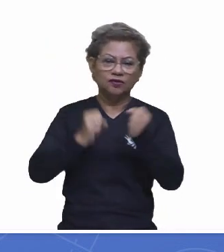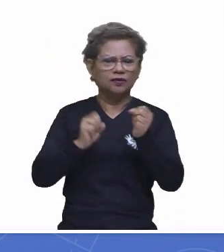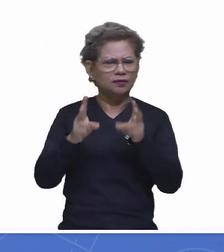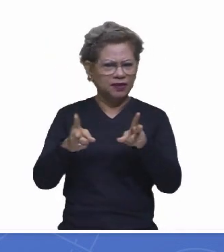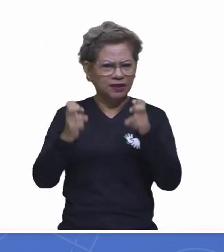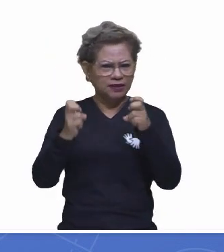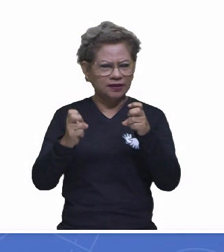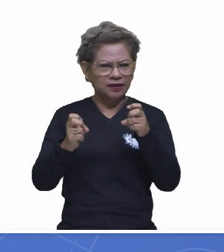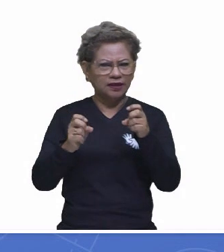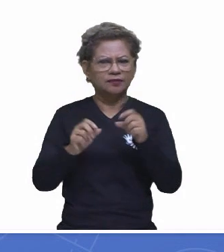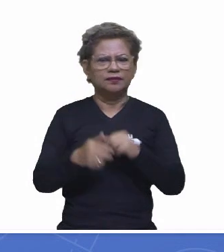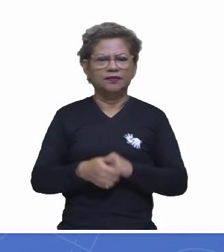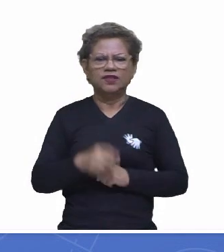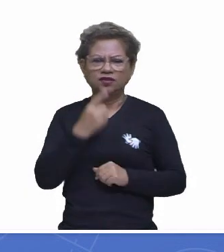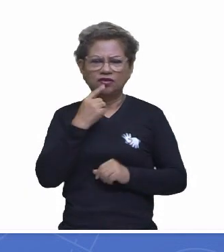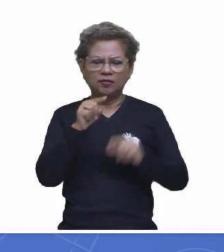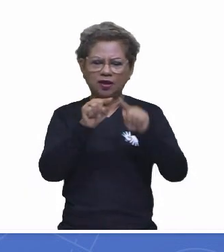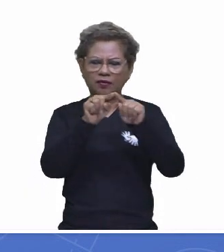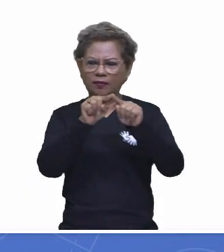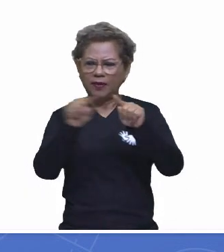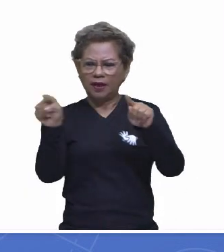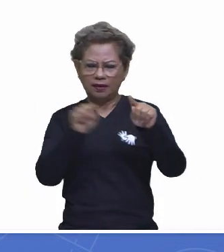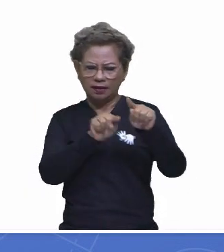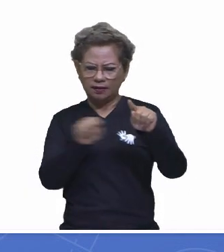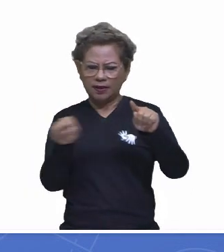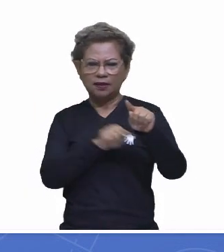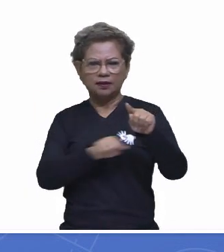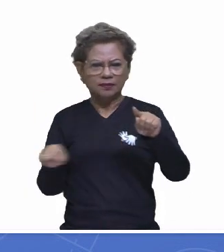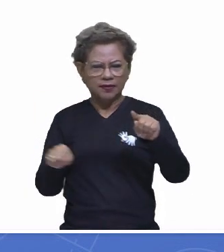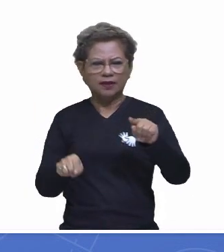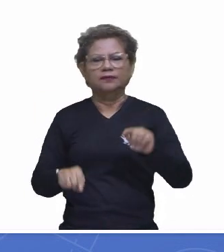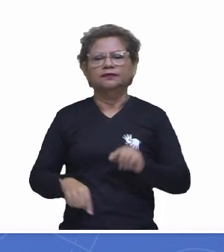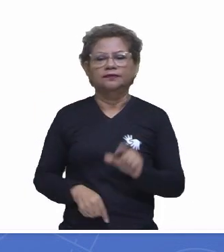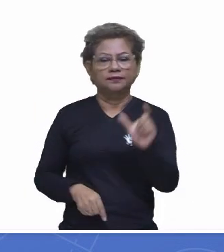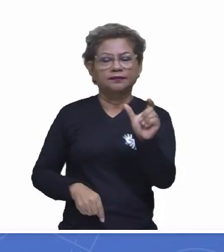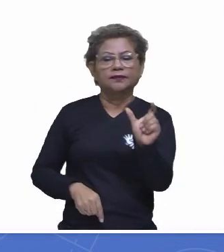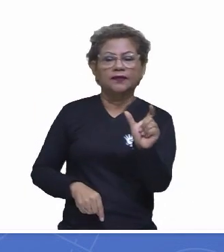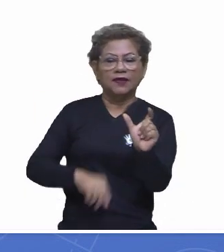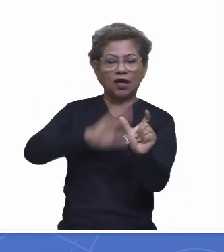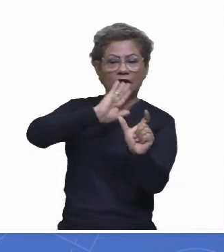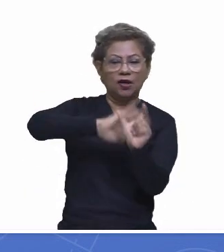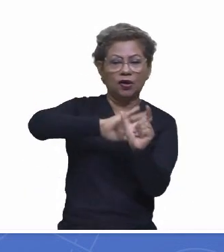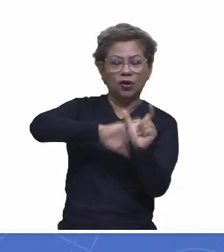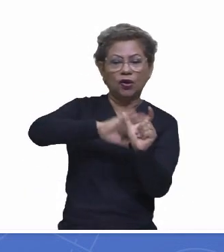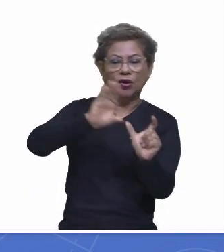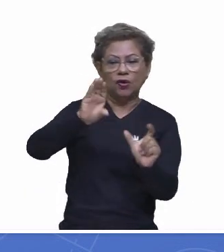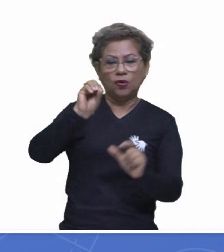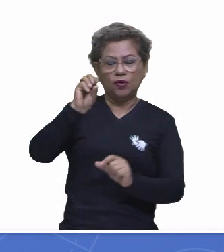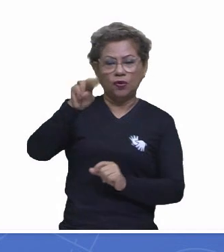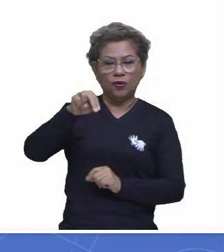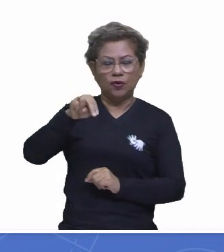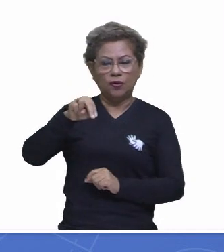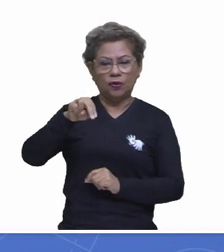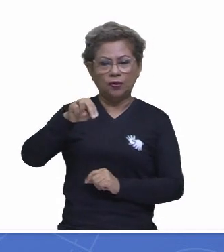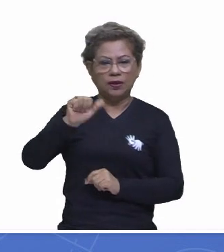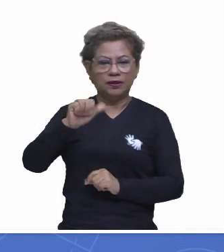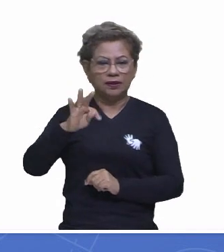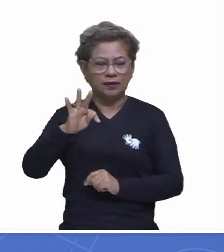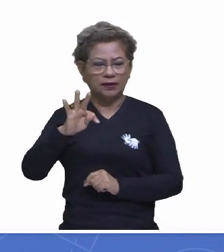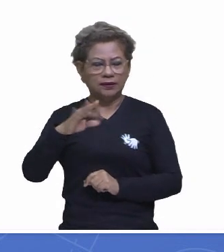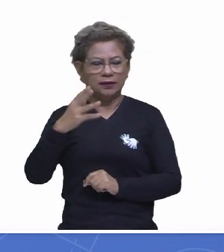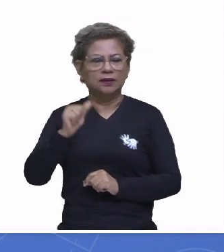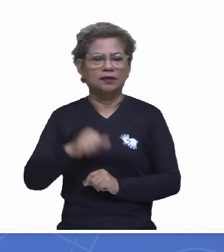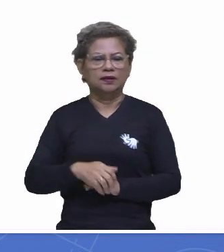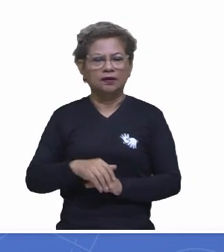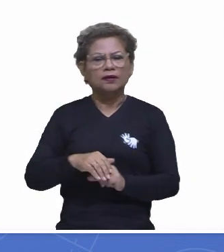esses termos, ele atribuem uma conotação, ou seja, eles trazem para o texto um tom positivo ou um tom negativo dentro